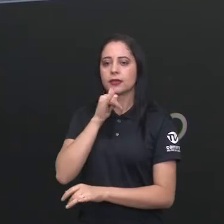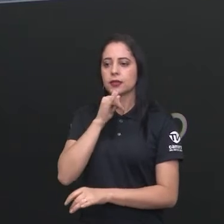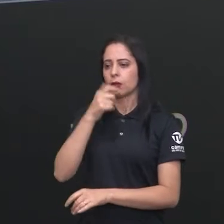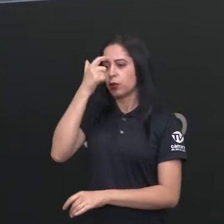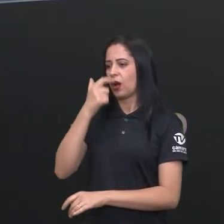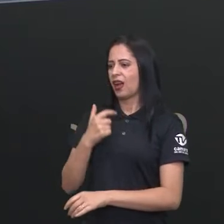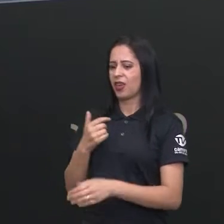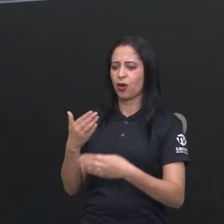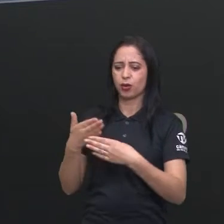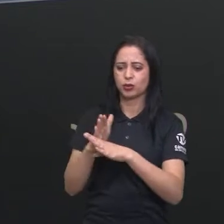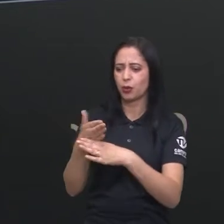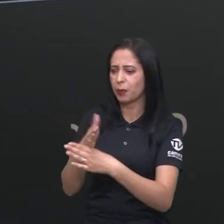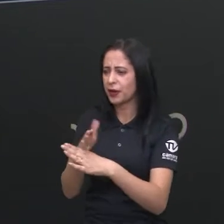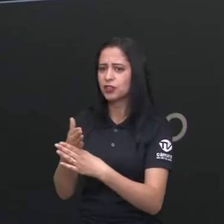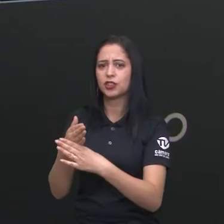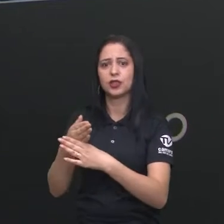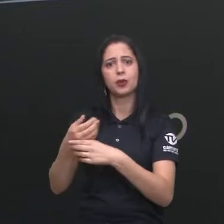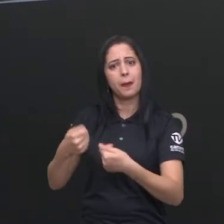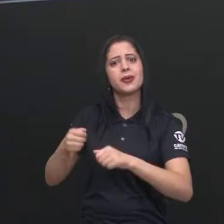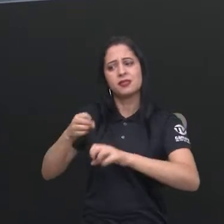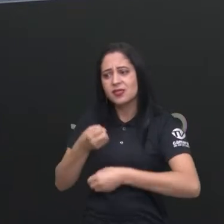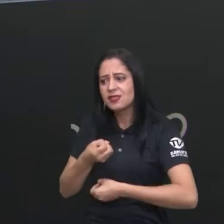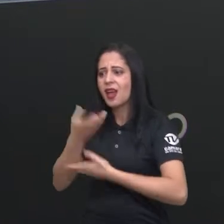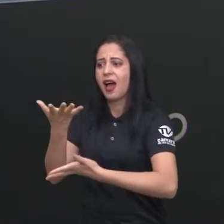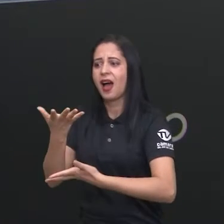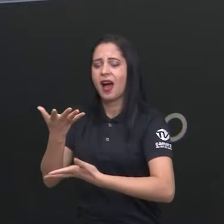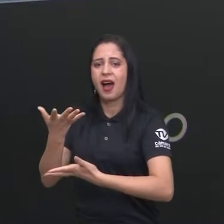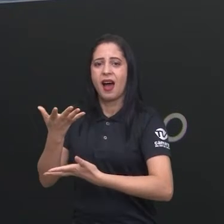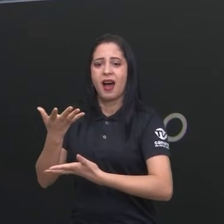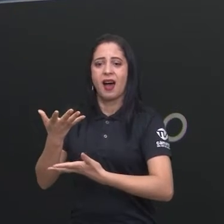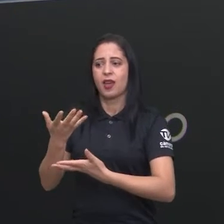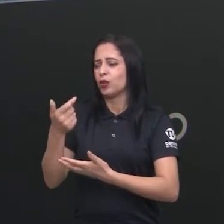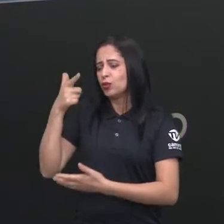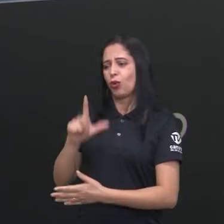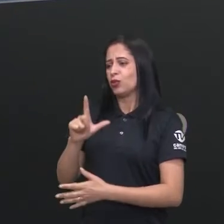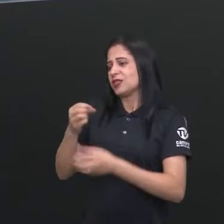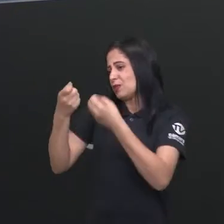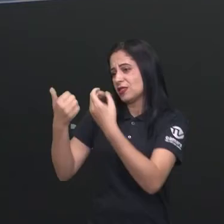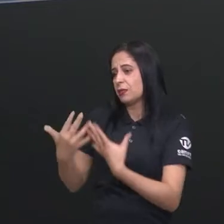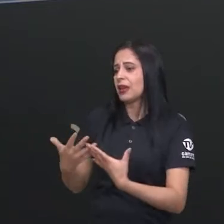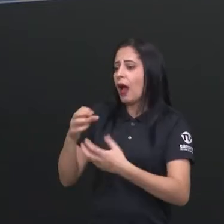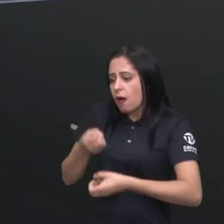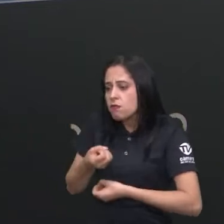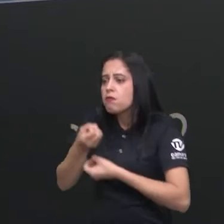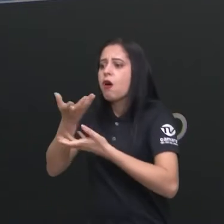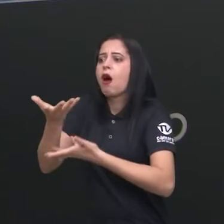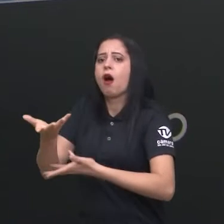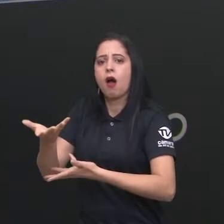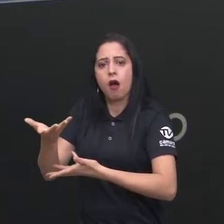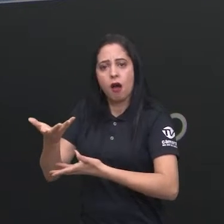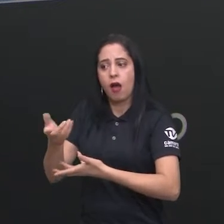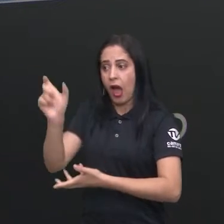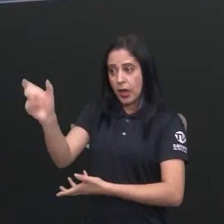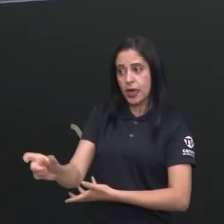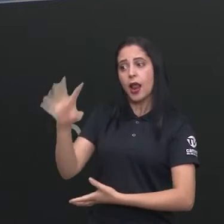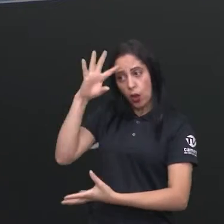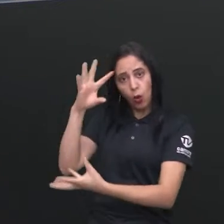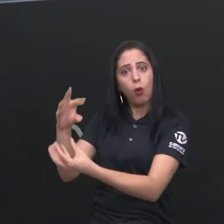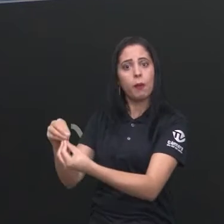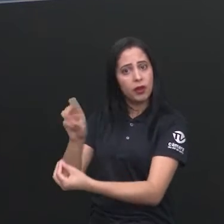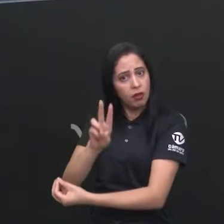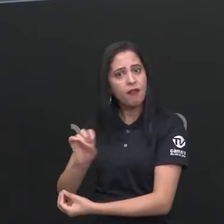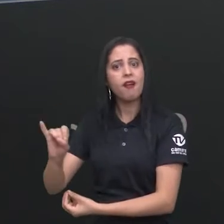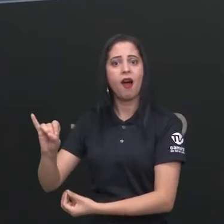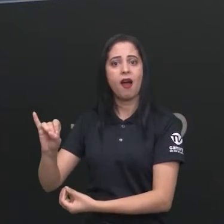me concentrar, eu estou com, uma alteração no meu humor que eu não consigo falar aqui com você. Então, se eu já falo isso de uma forma aberta, a pessoa